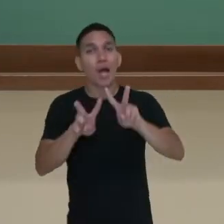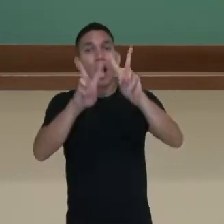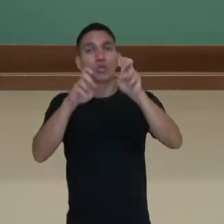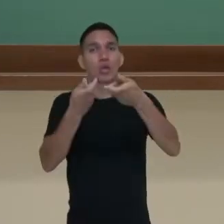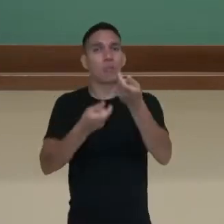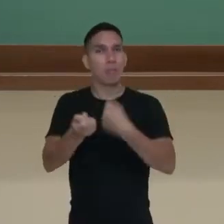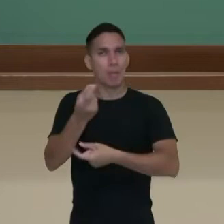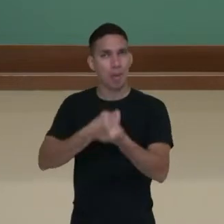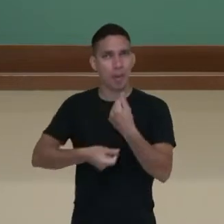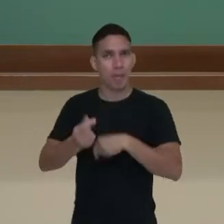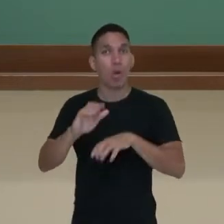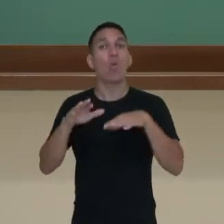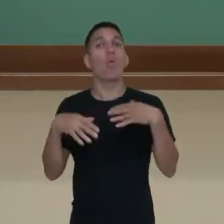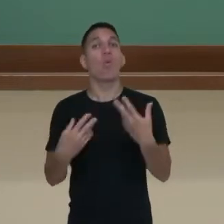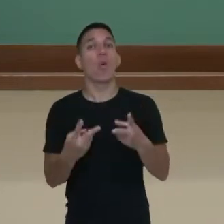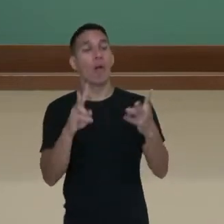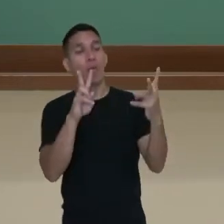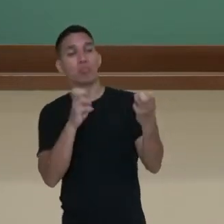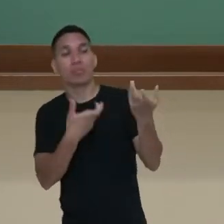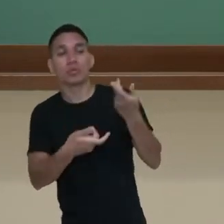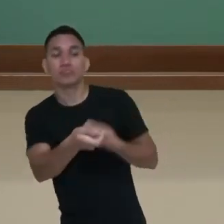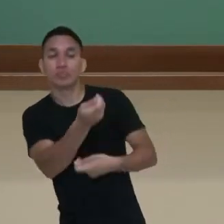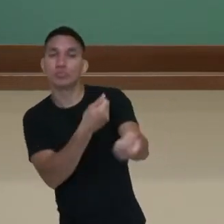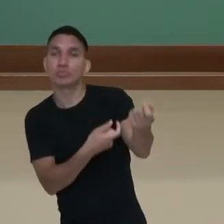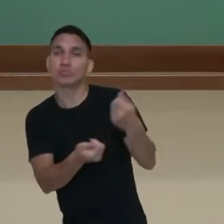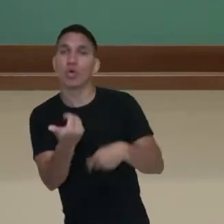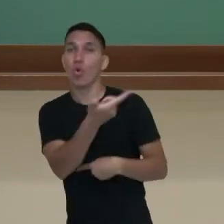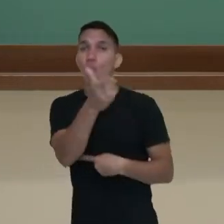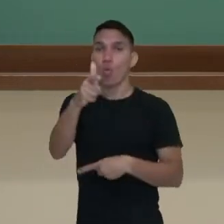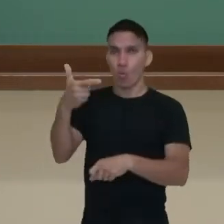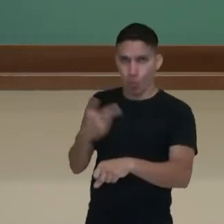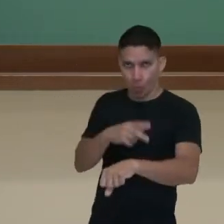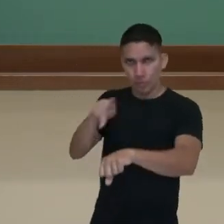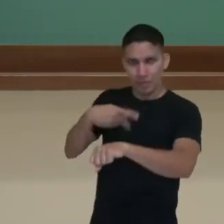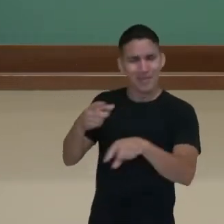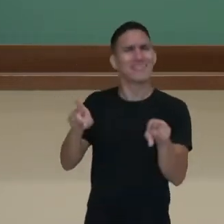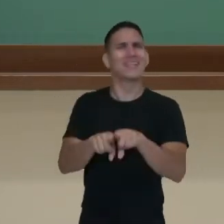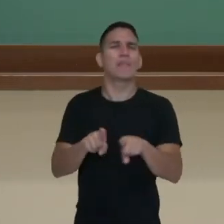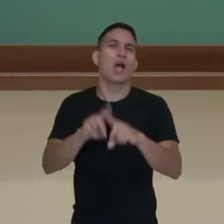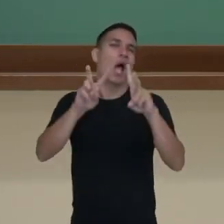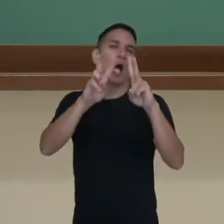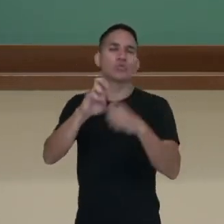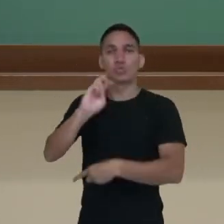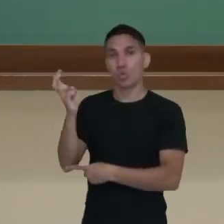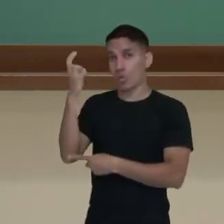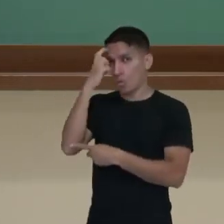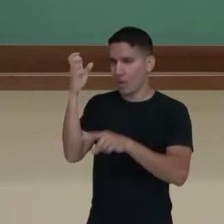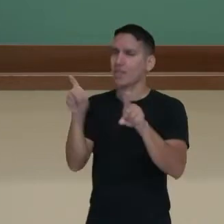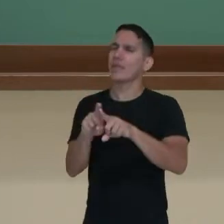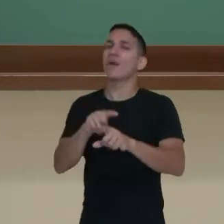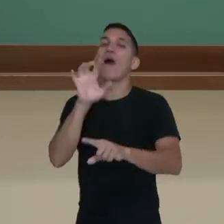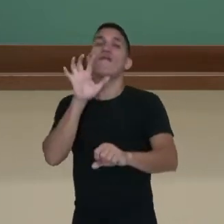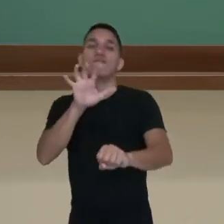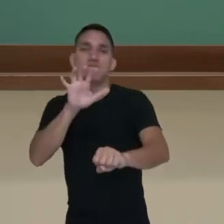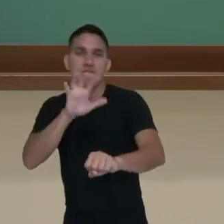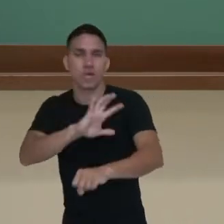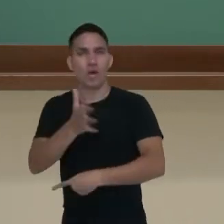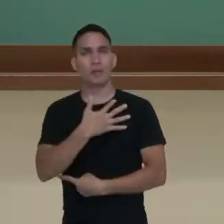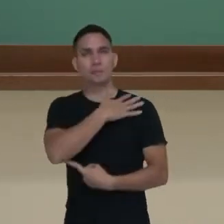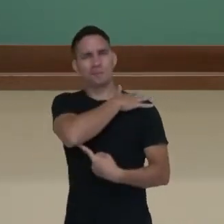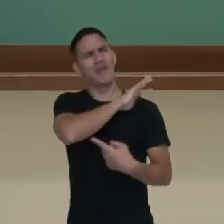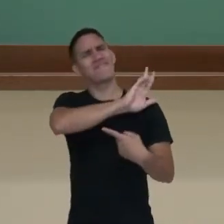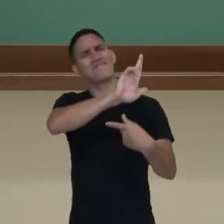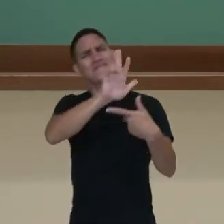quais as relações econômicas com outros países, e além de cultural, influência militar também, né, e assim por diante,